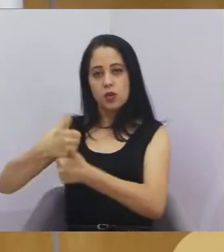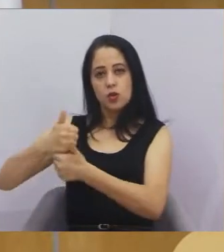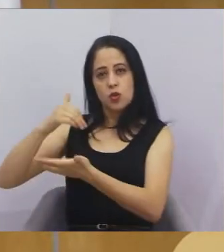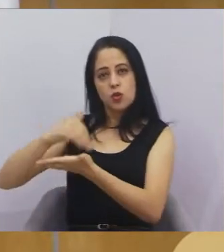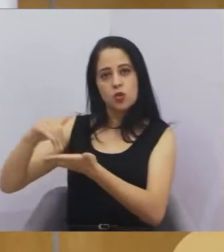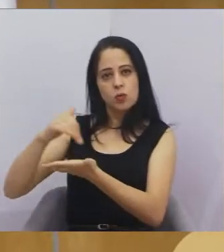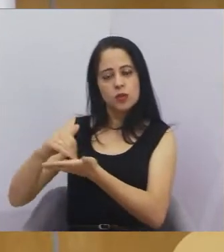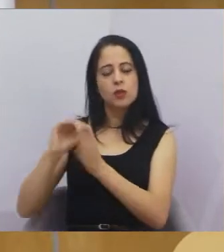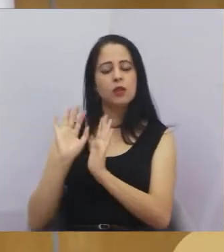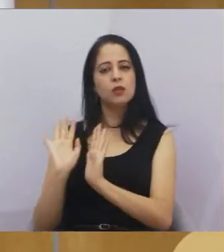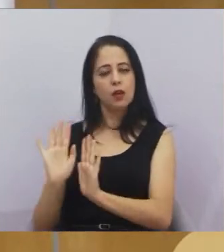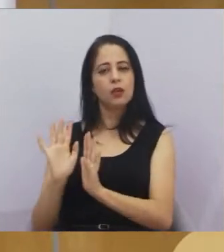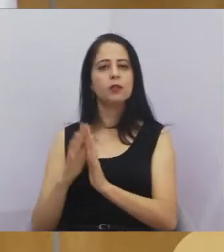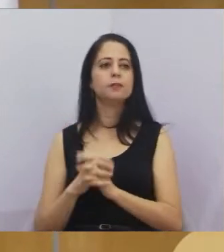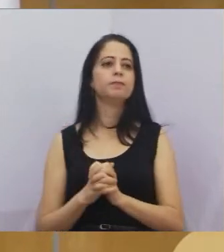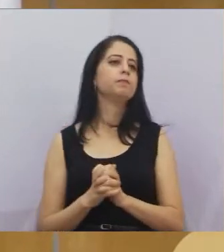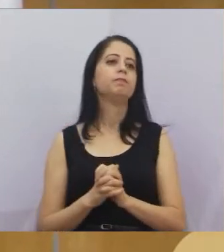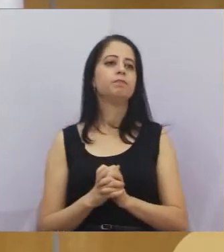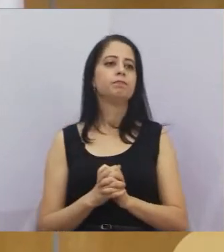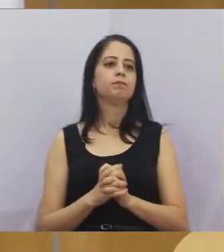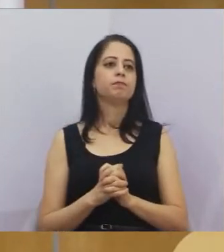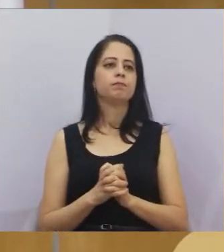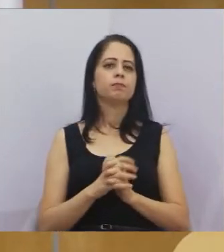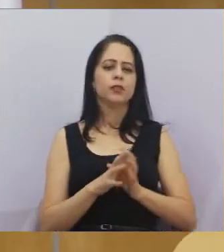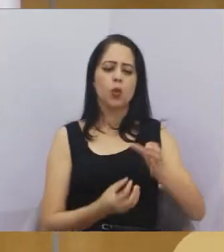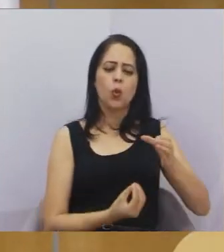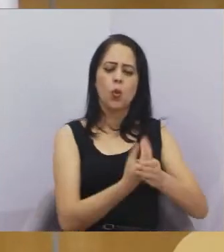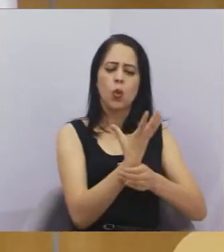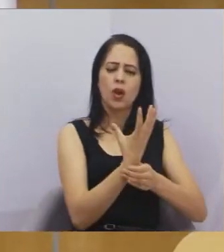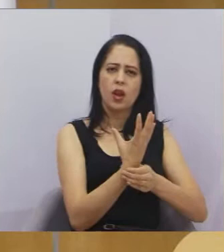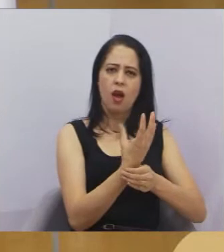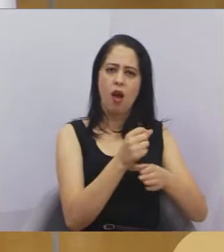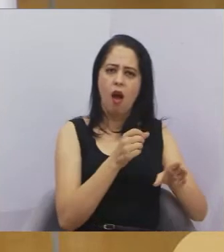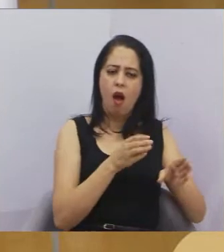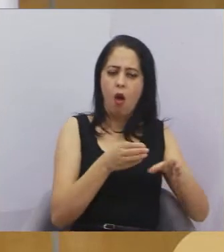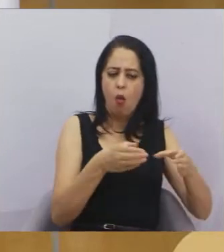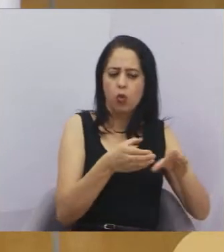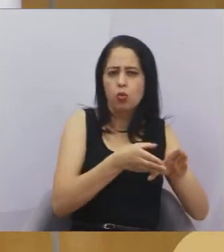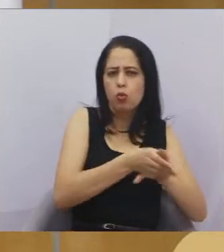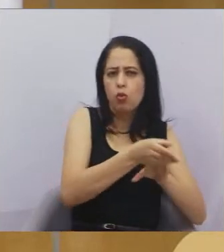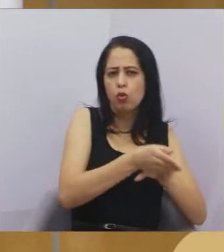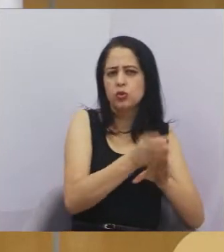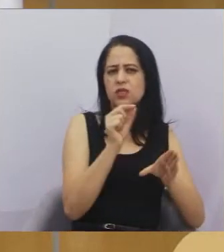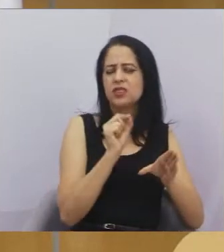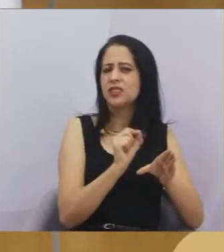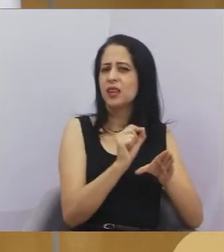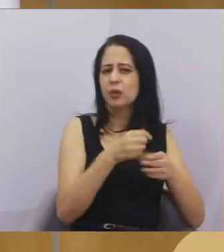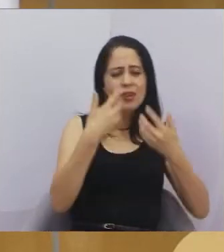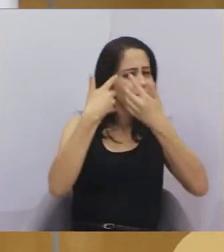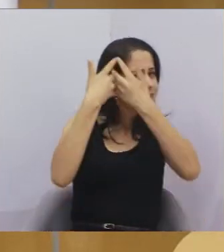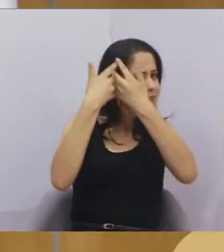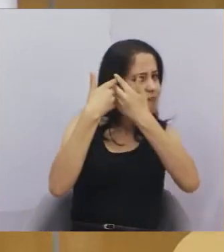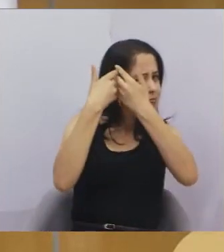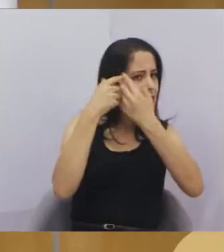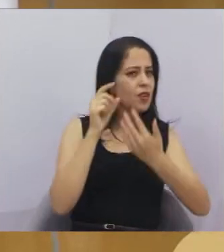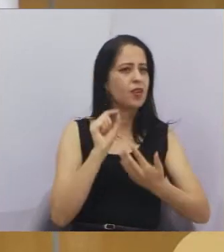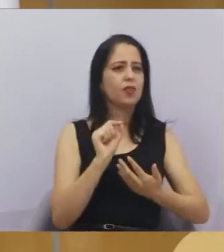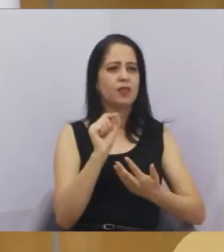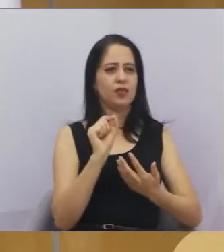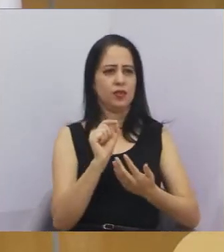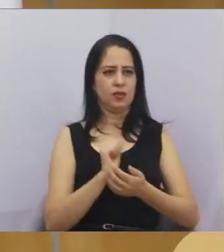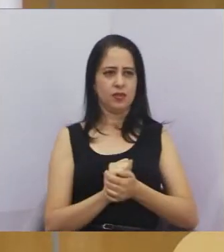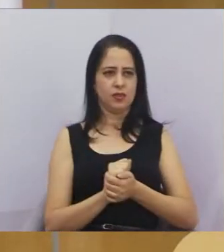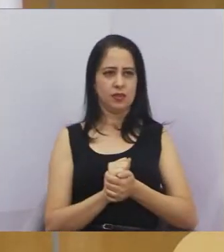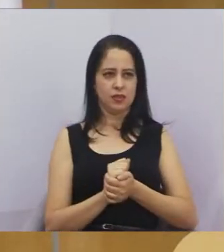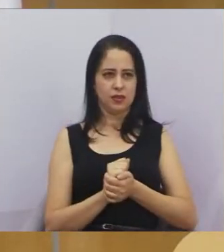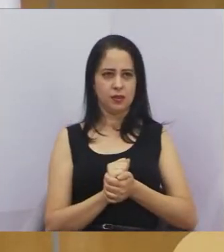E quando a gente fala da criação de um conselho, nós temos que fazer uma reflexão com relação